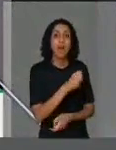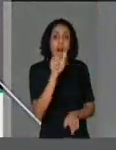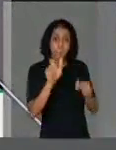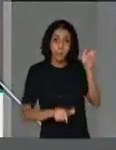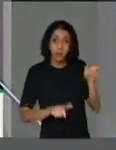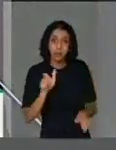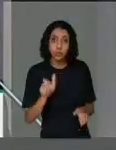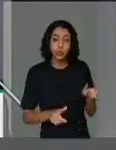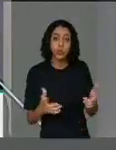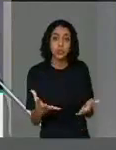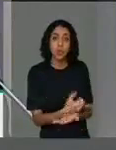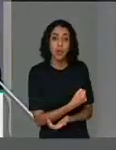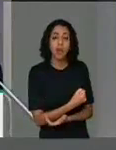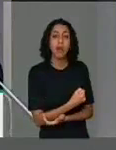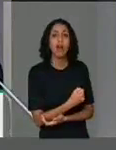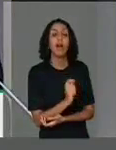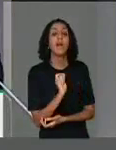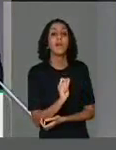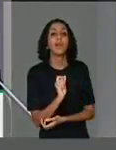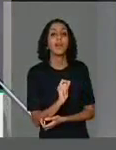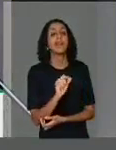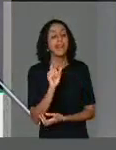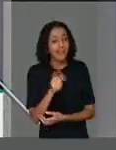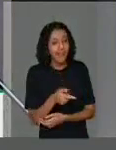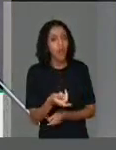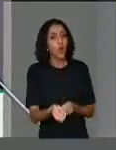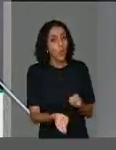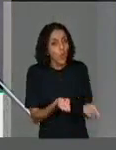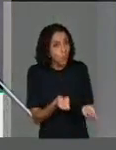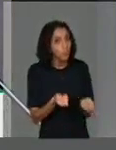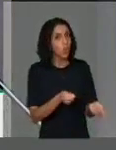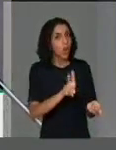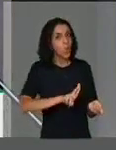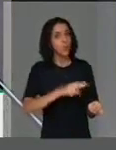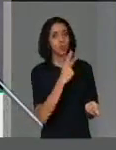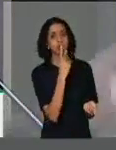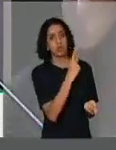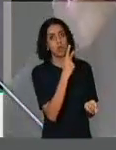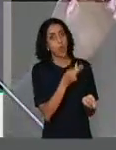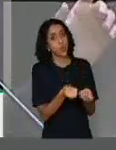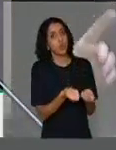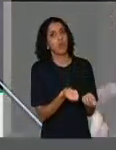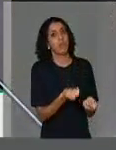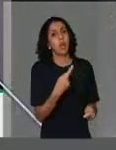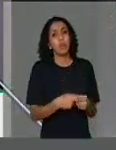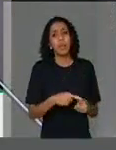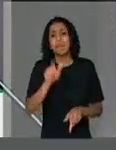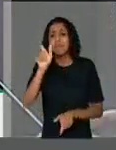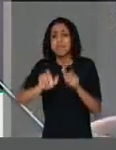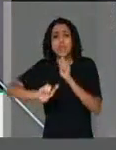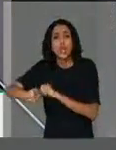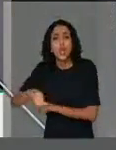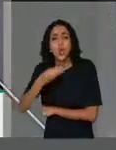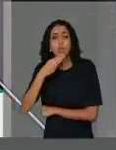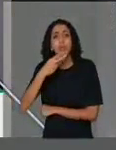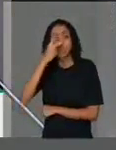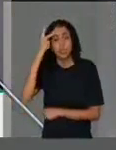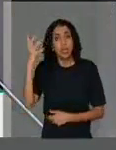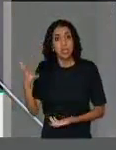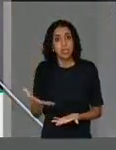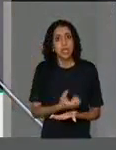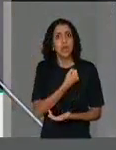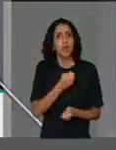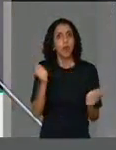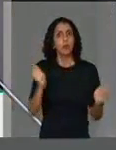vidas, talvez seja de fato o controle do uso do tabaco, porque são milhões de vidas que já foram salvas nos países em que